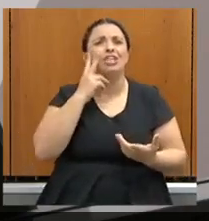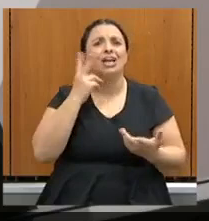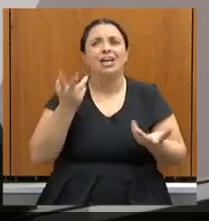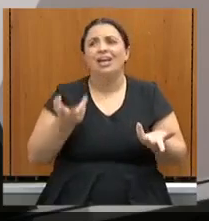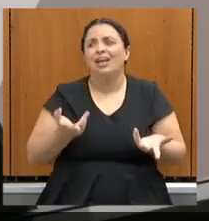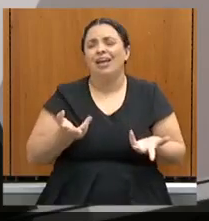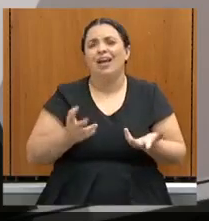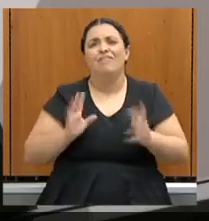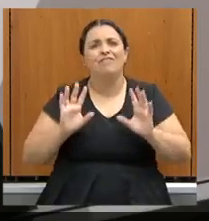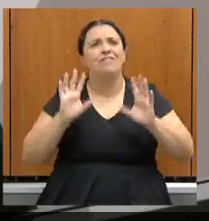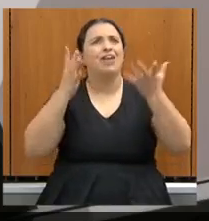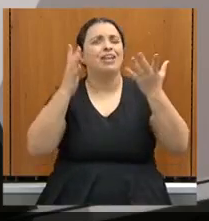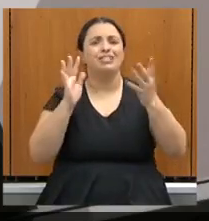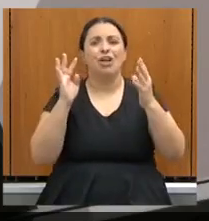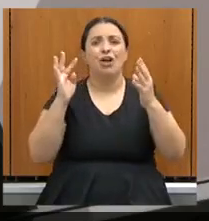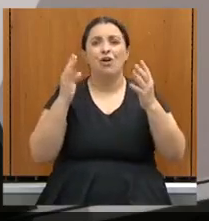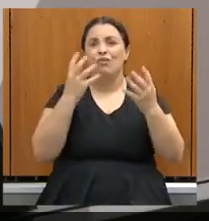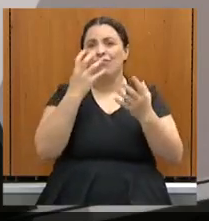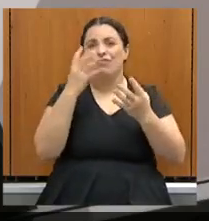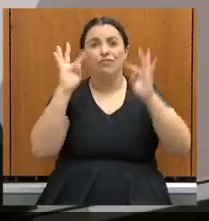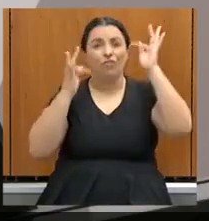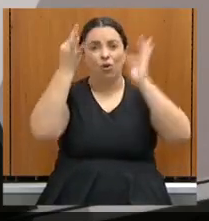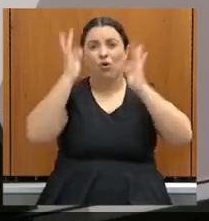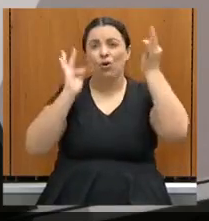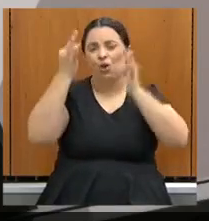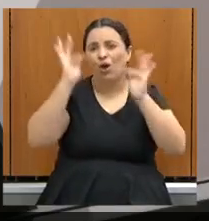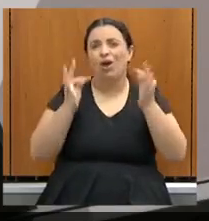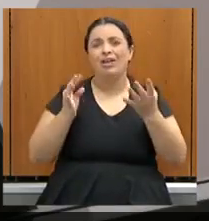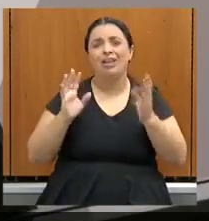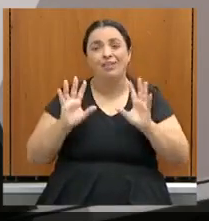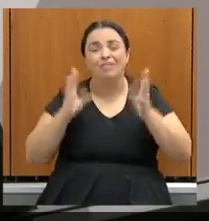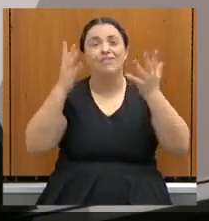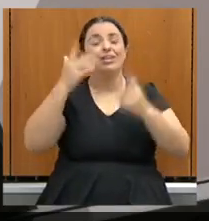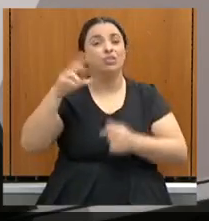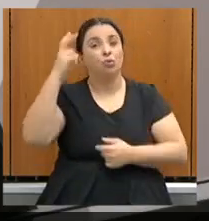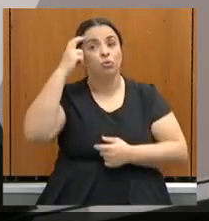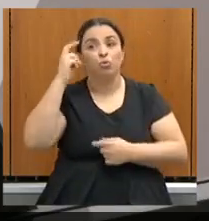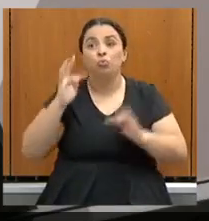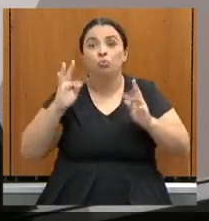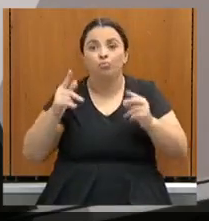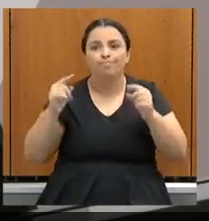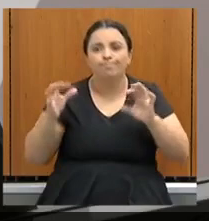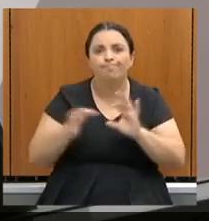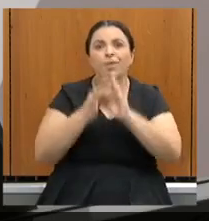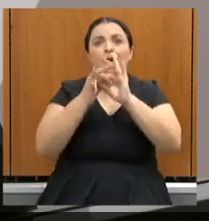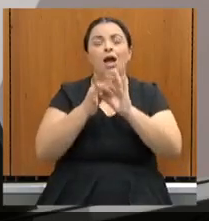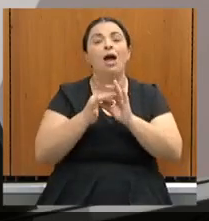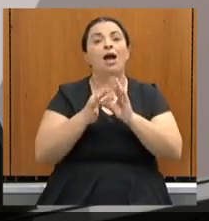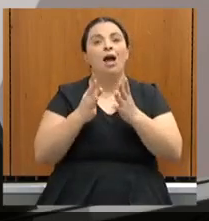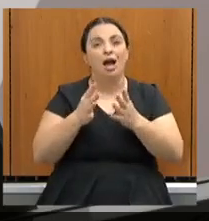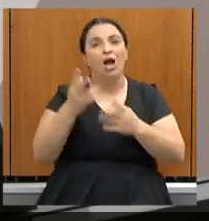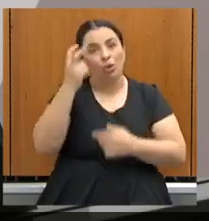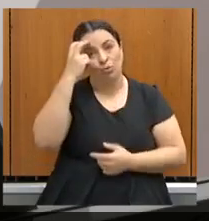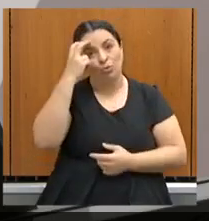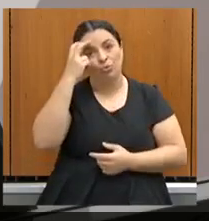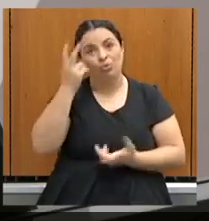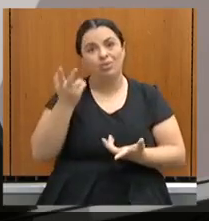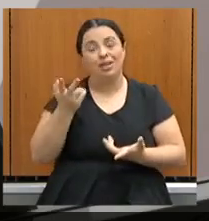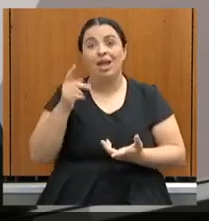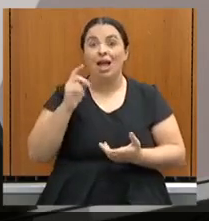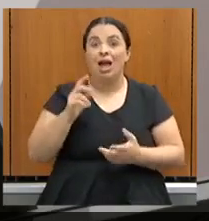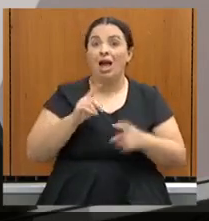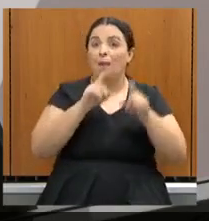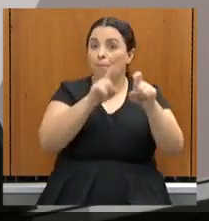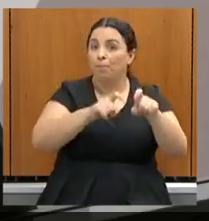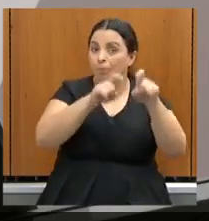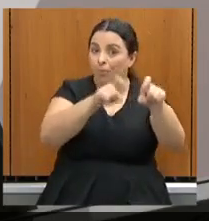folclóricas, as festas culturais, tudo aquilo que diz a cultura, porque é muito diferente, é a cultura que se faz no interior, eu